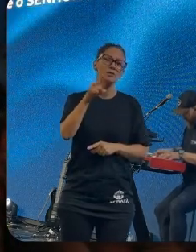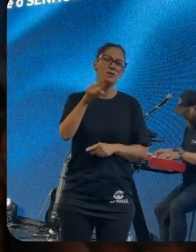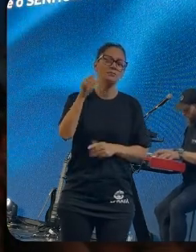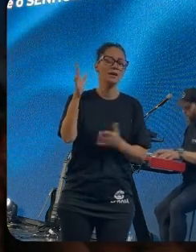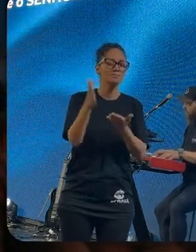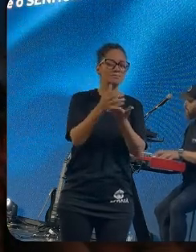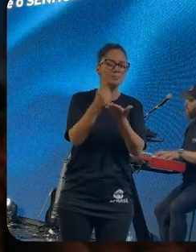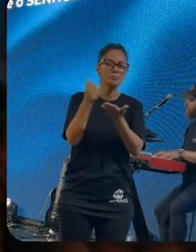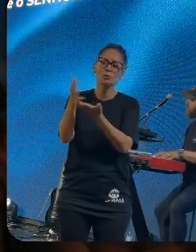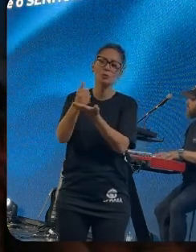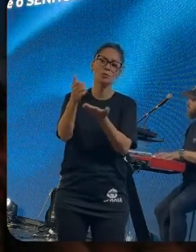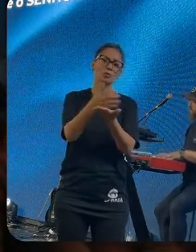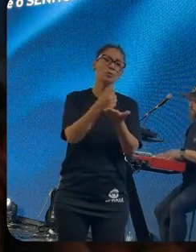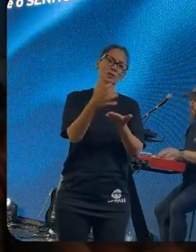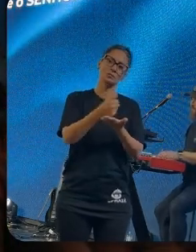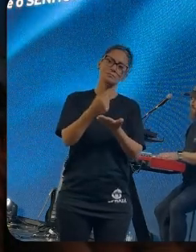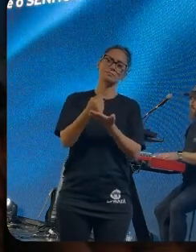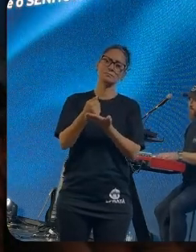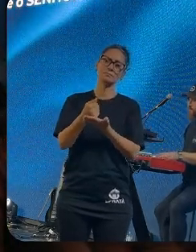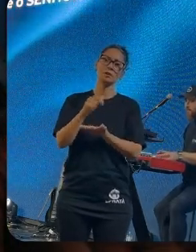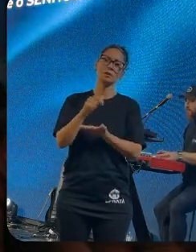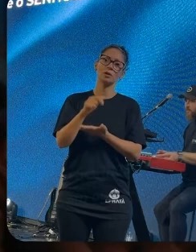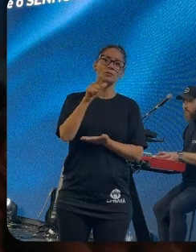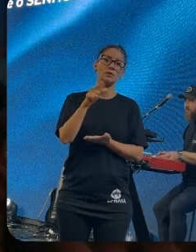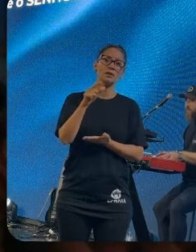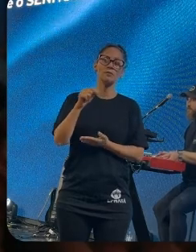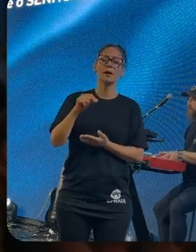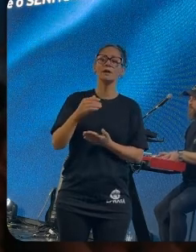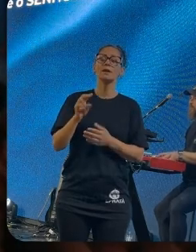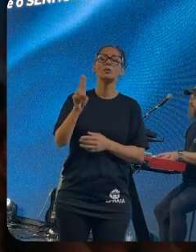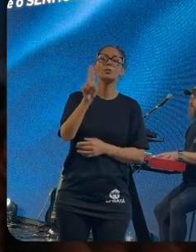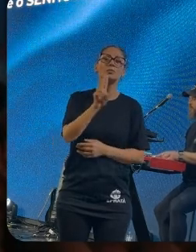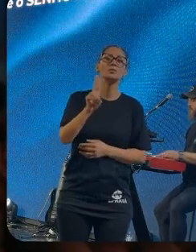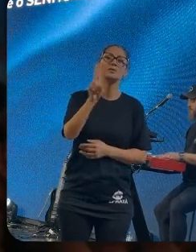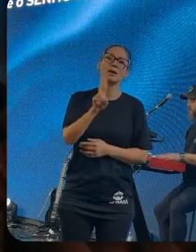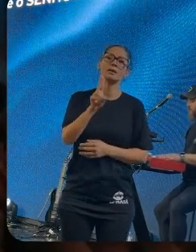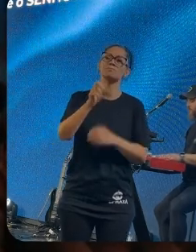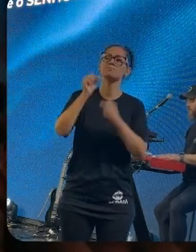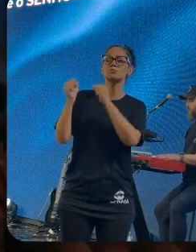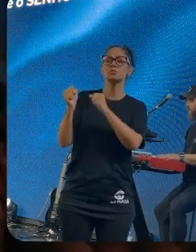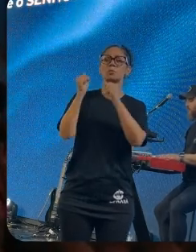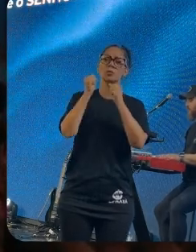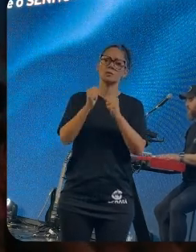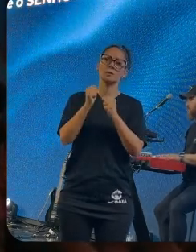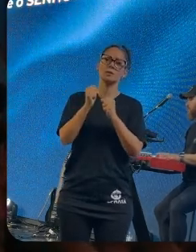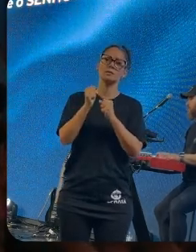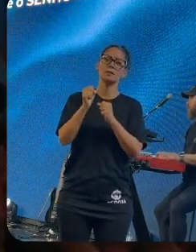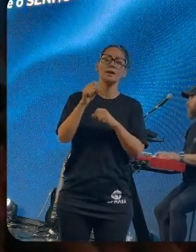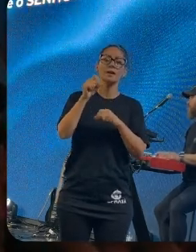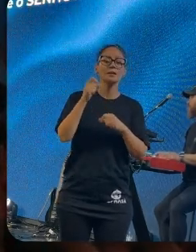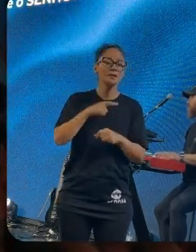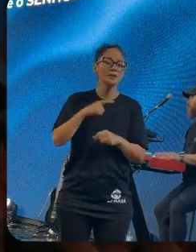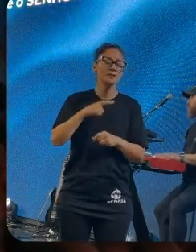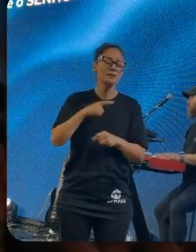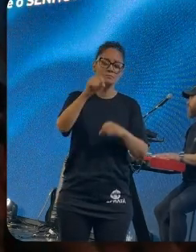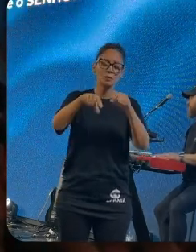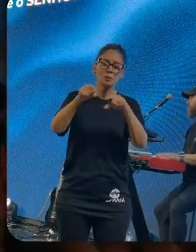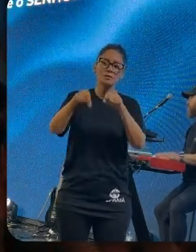comer, você vai desfrutar do poder que carrega uma semente.